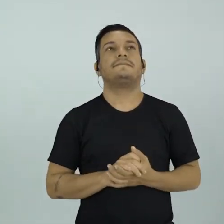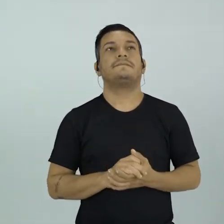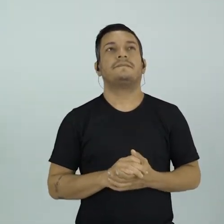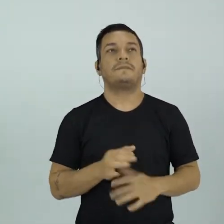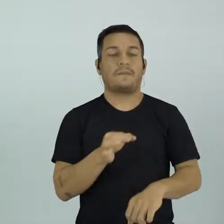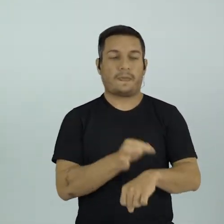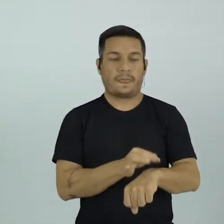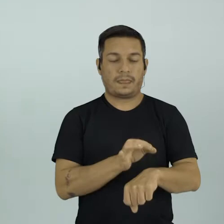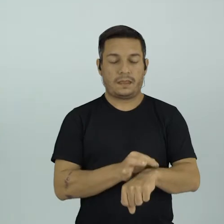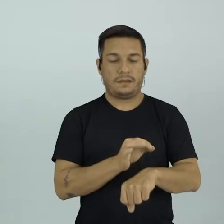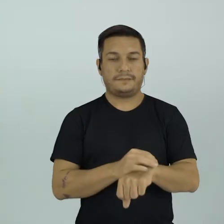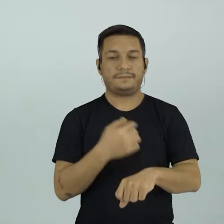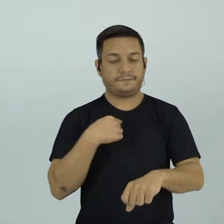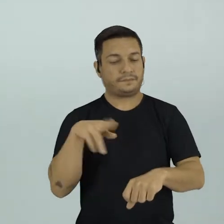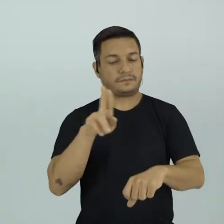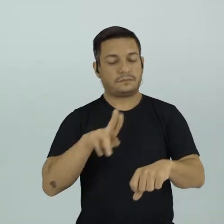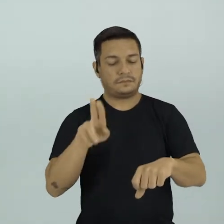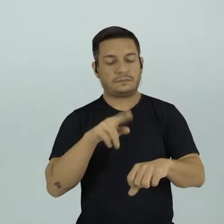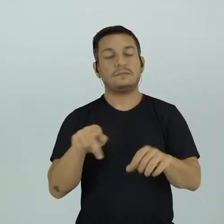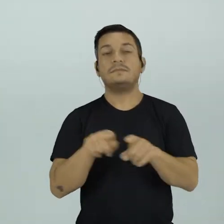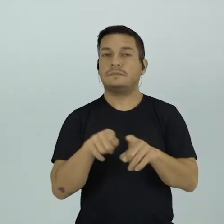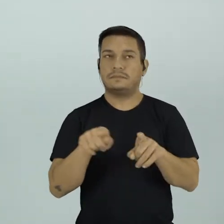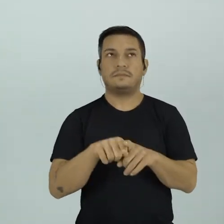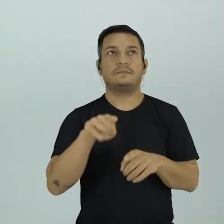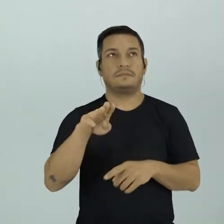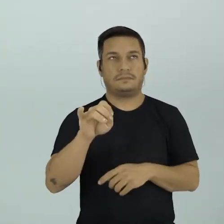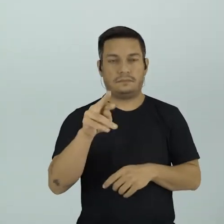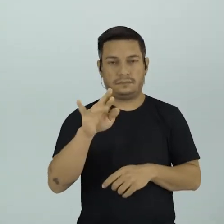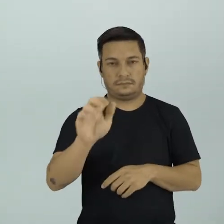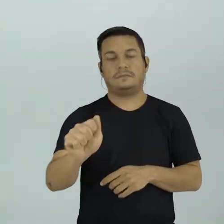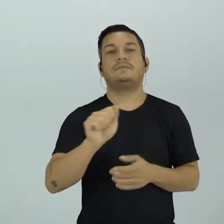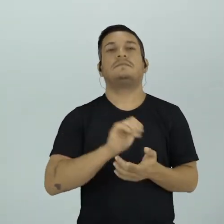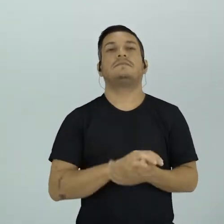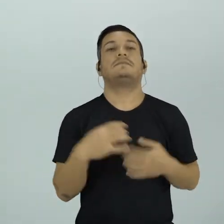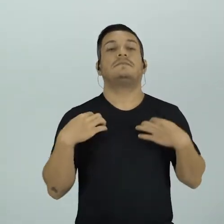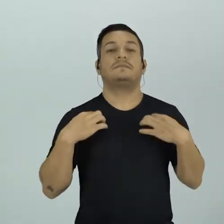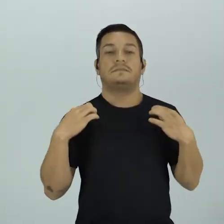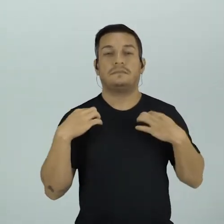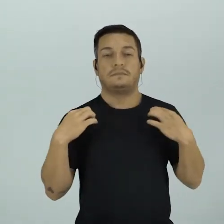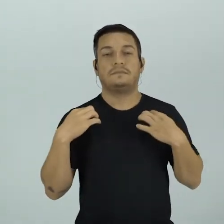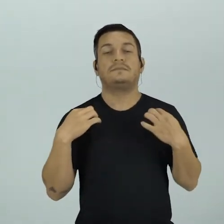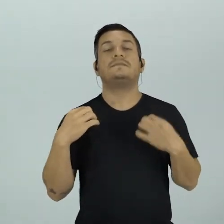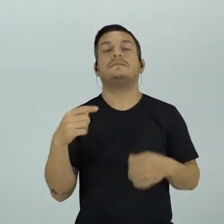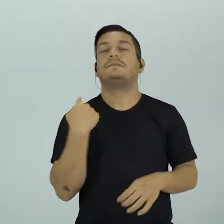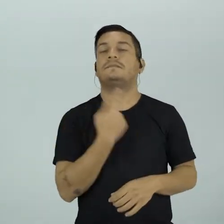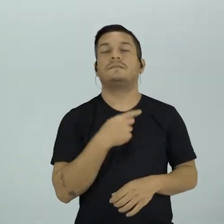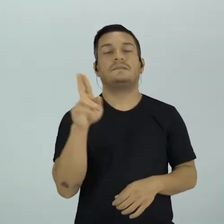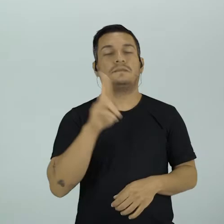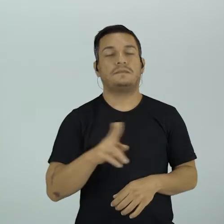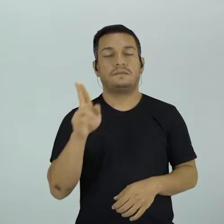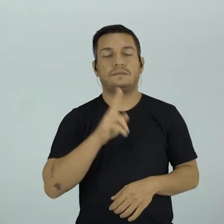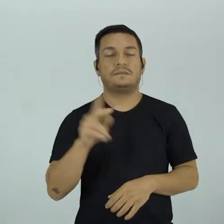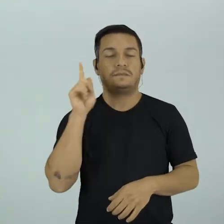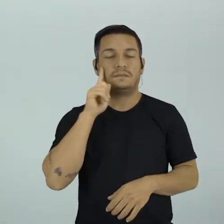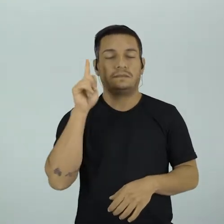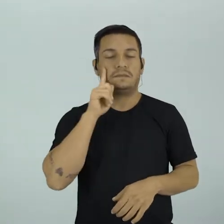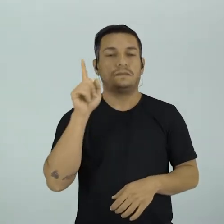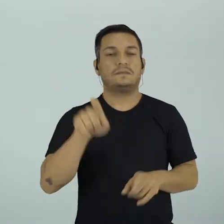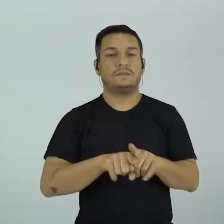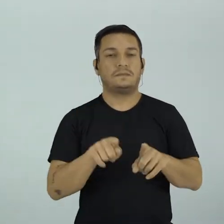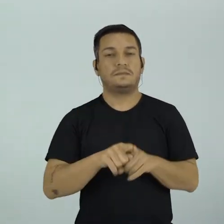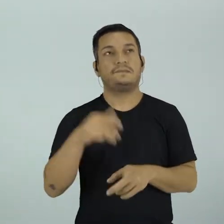O relógio que eu estou usando é matéria. A roupa que nós usamos no nosso dia também é matéria.